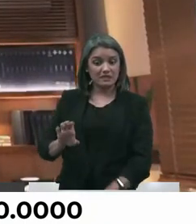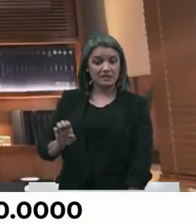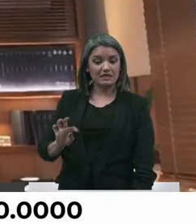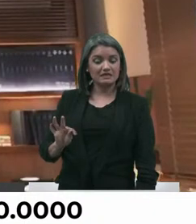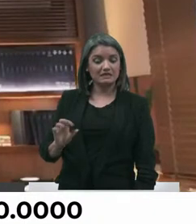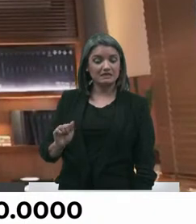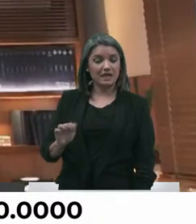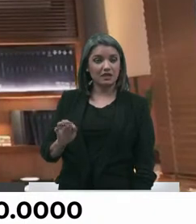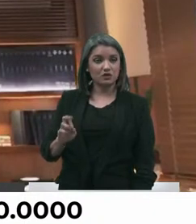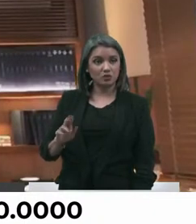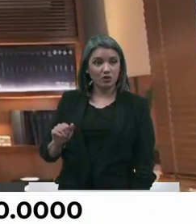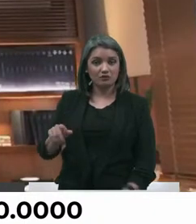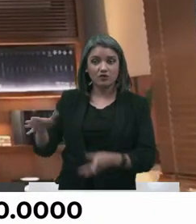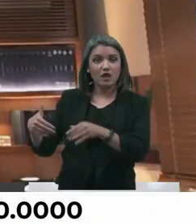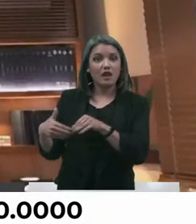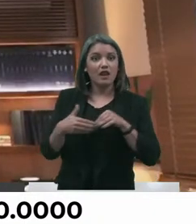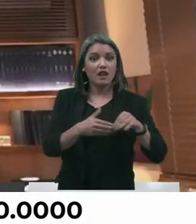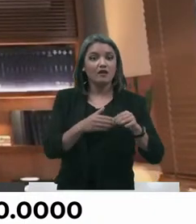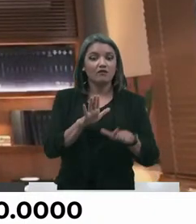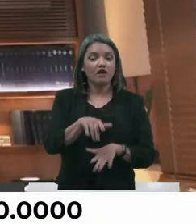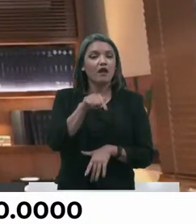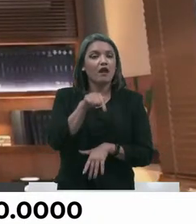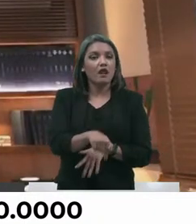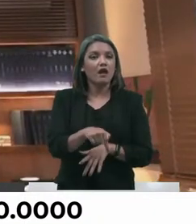para o Fórum de Campo Grande,